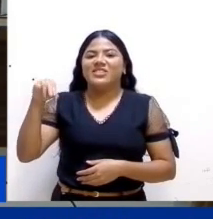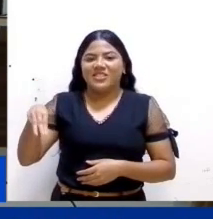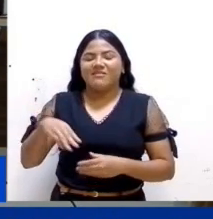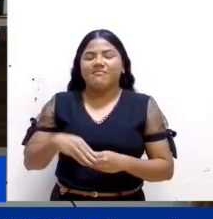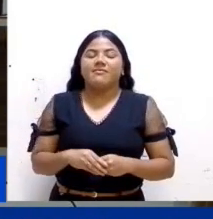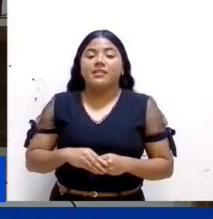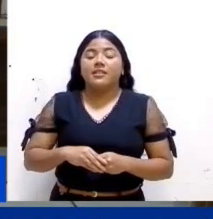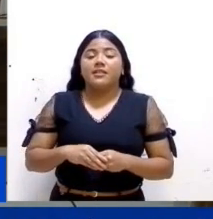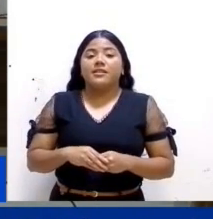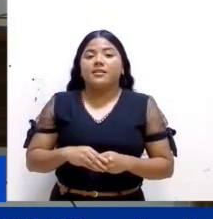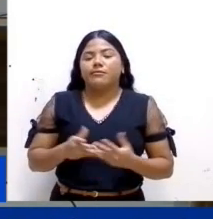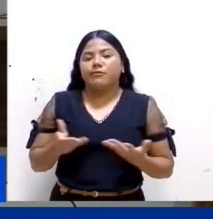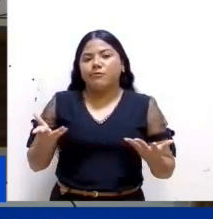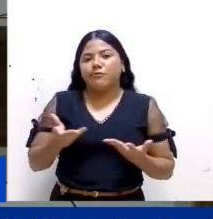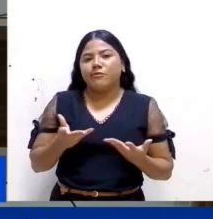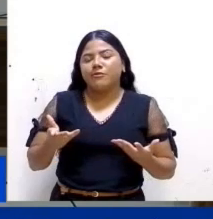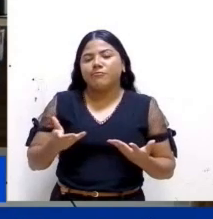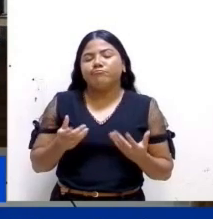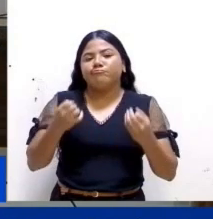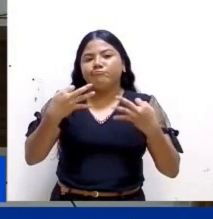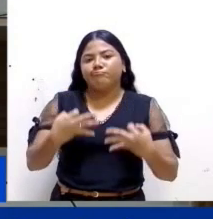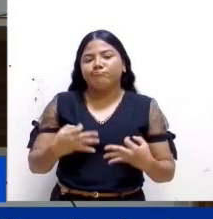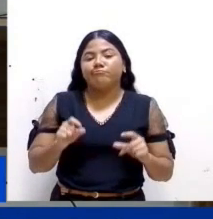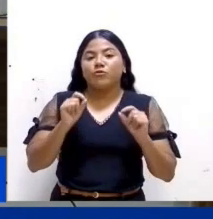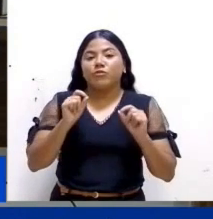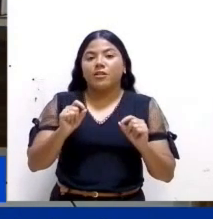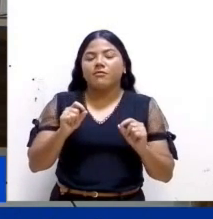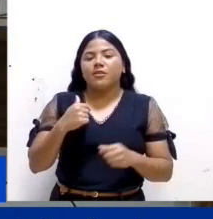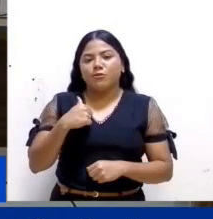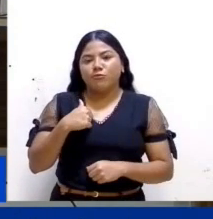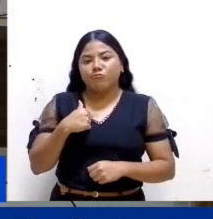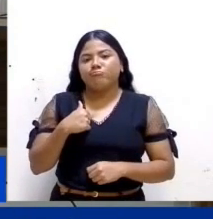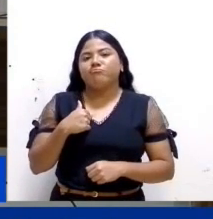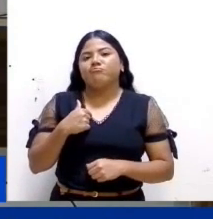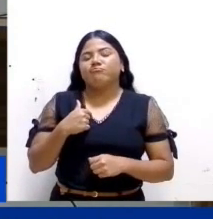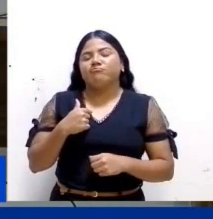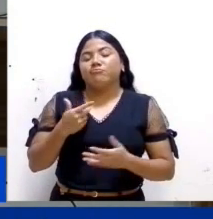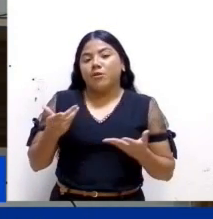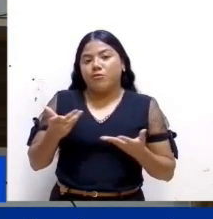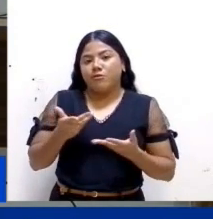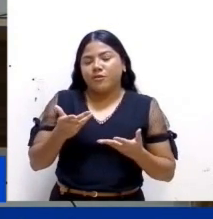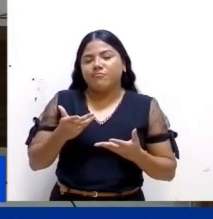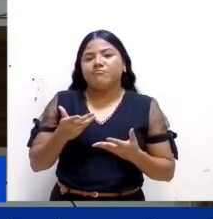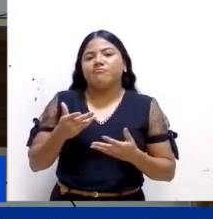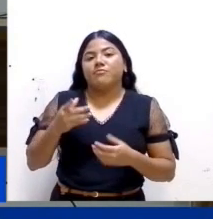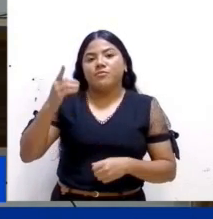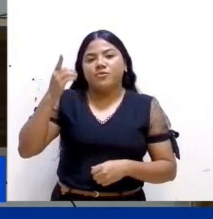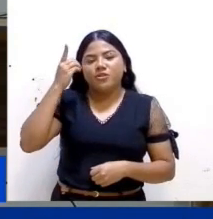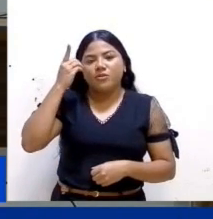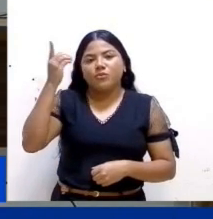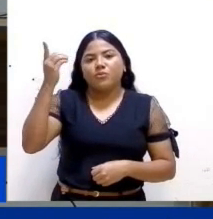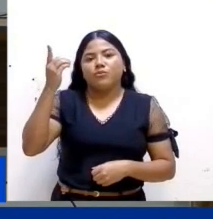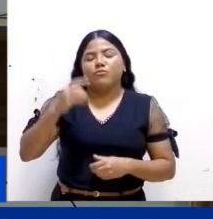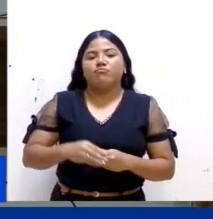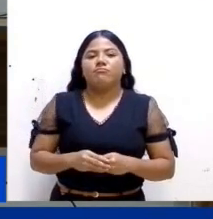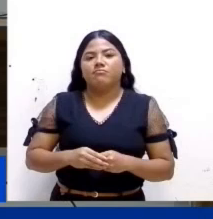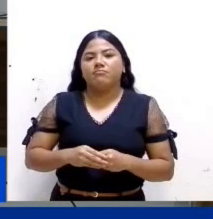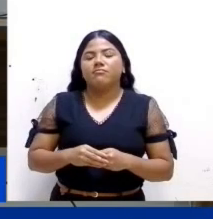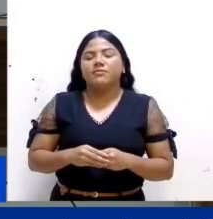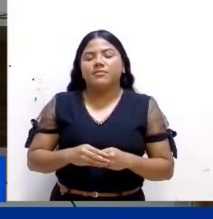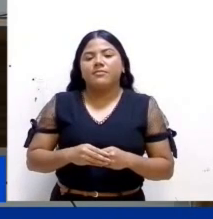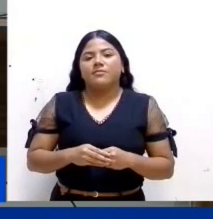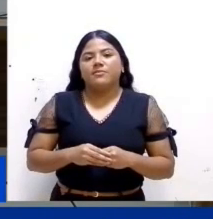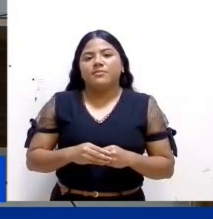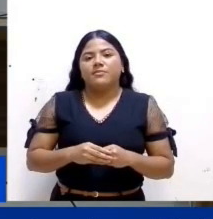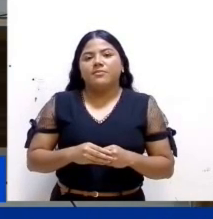sou diretor, eu presos acabei para trás. de Os óculos de assumir armação vaga escura do e traje a Marco terno preto. Antônio, em razão do período. A